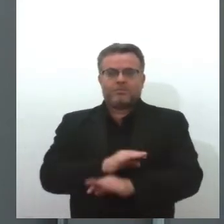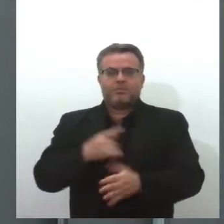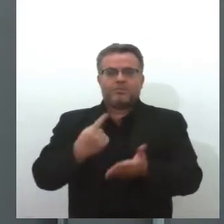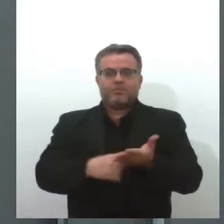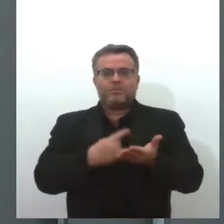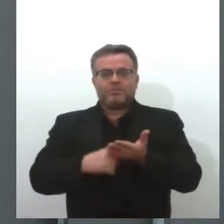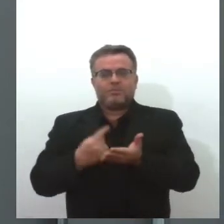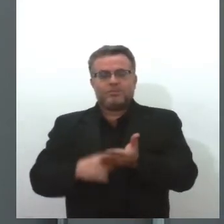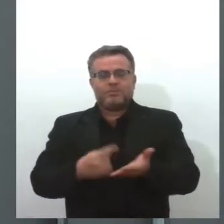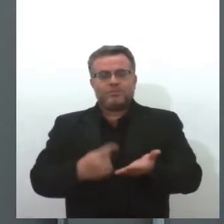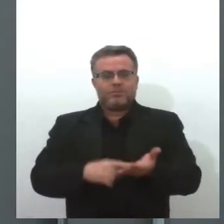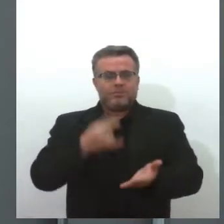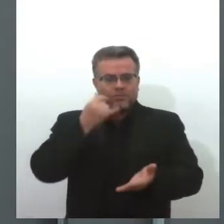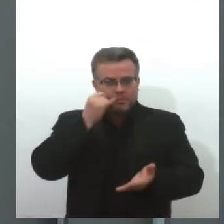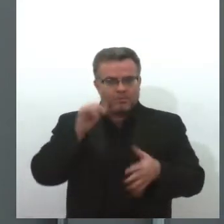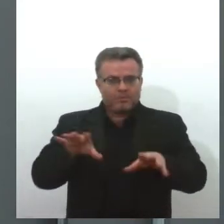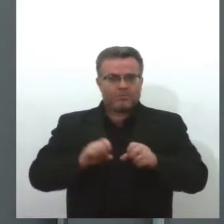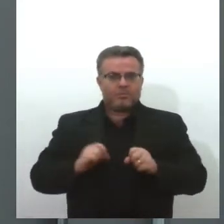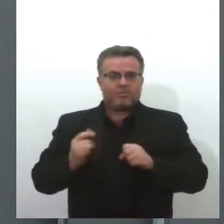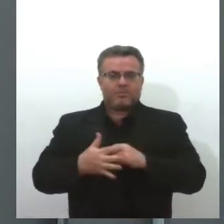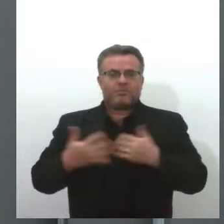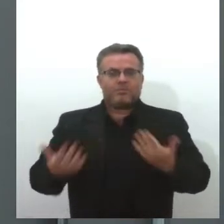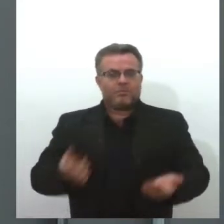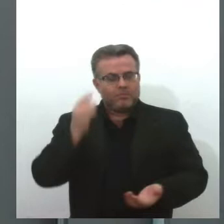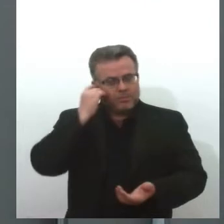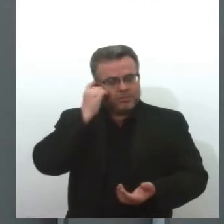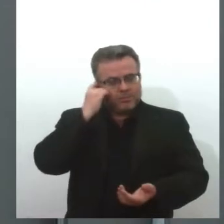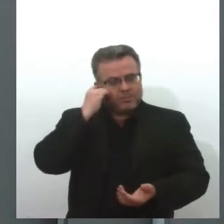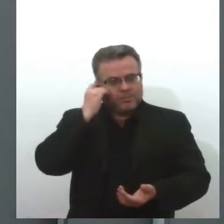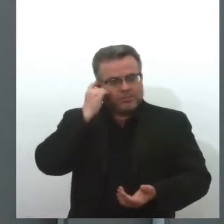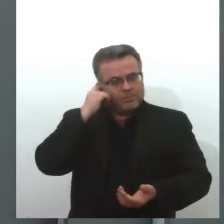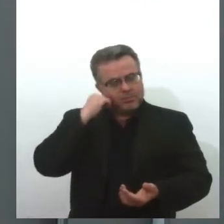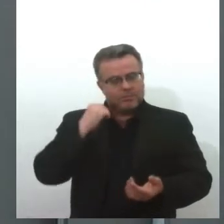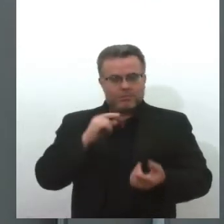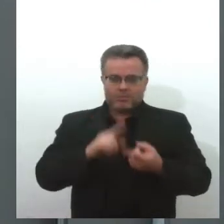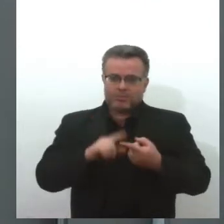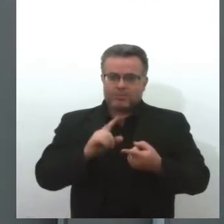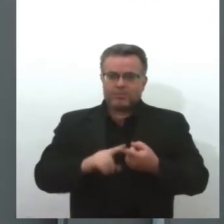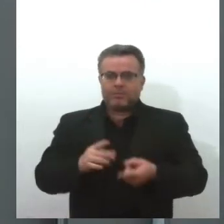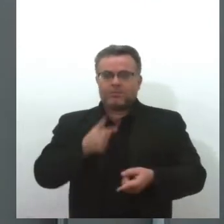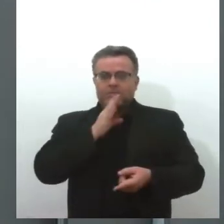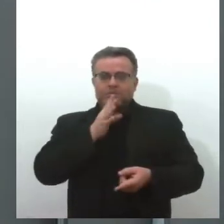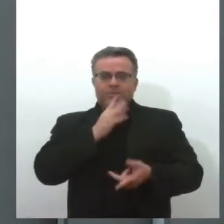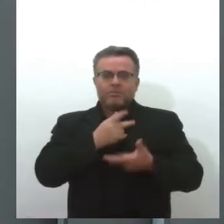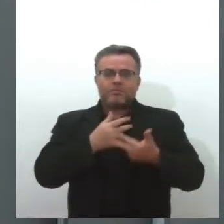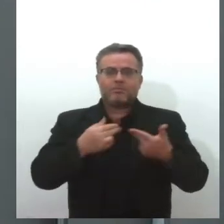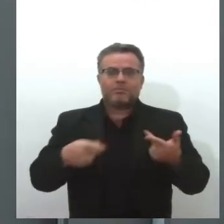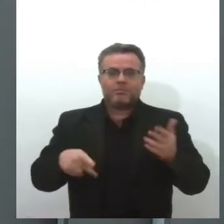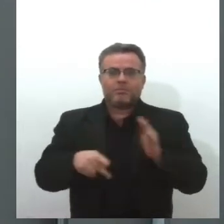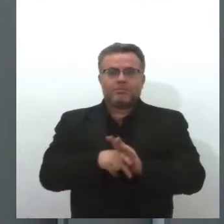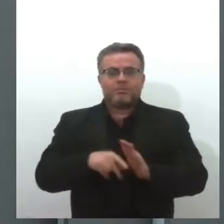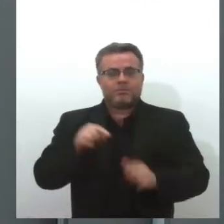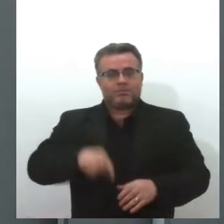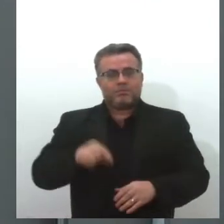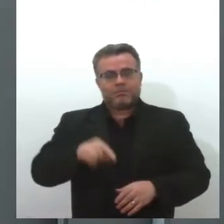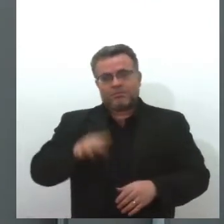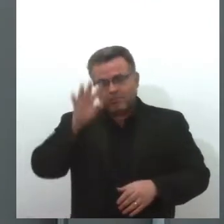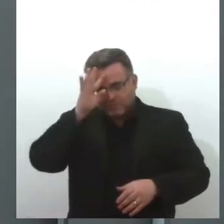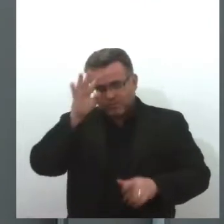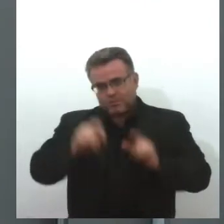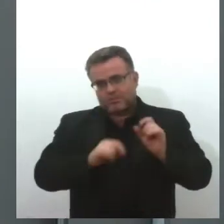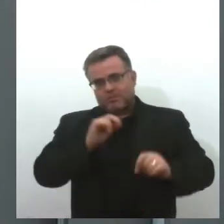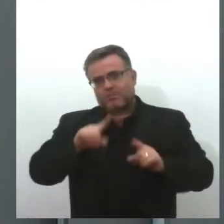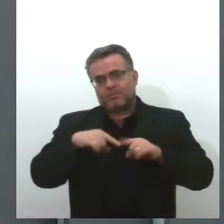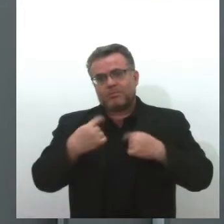a pandemia da Covid-19. Também vamos saber quais assuntos ganharam repercussão na sessão desta quarta-feira e ainda uma